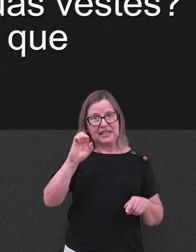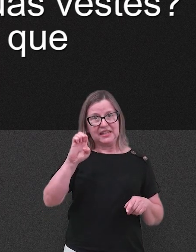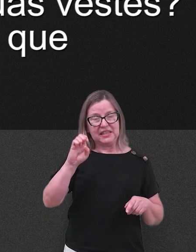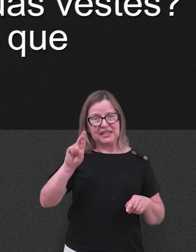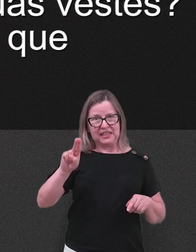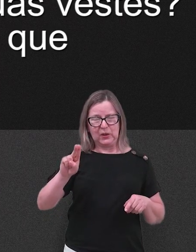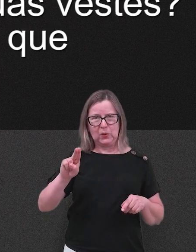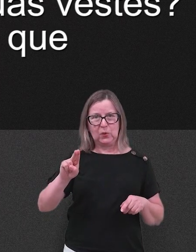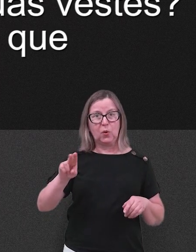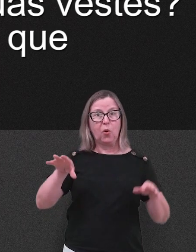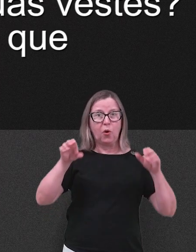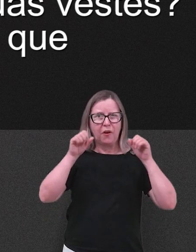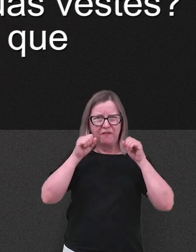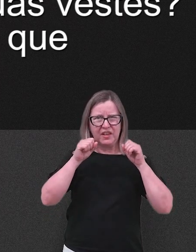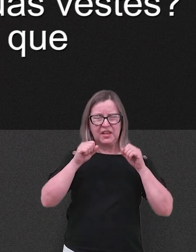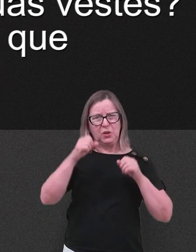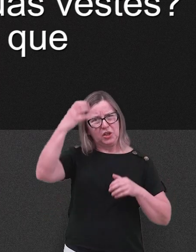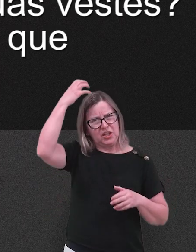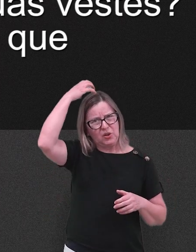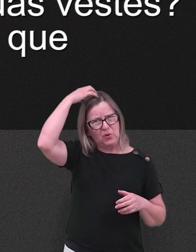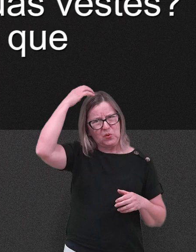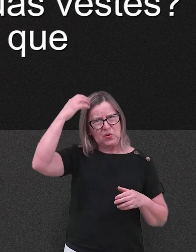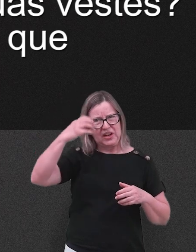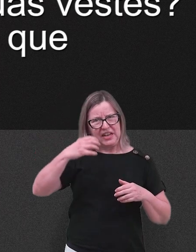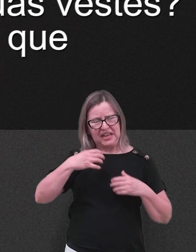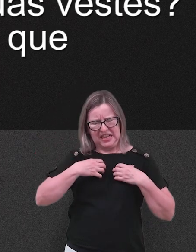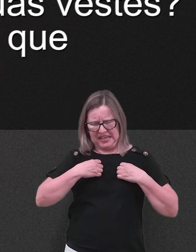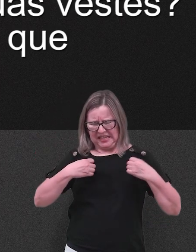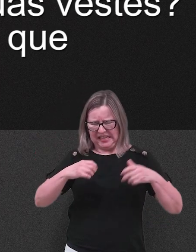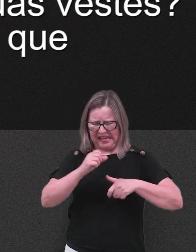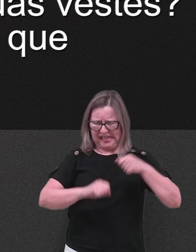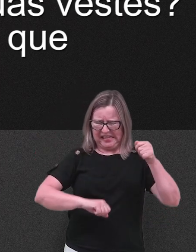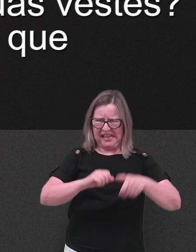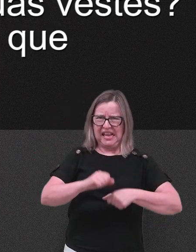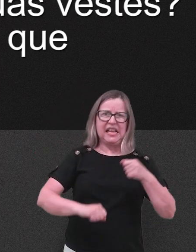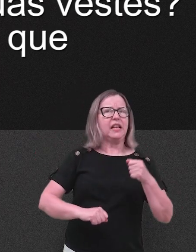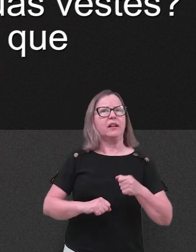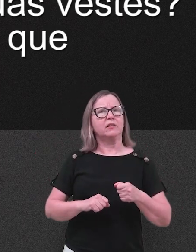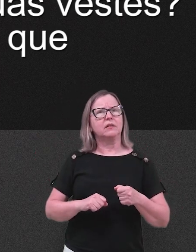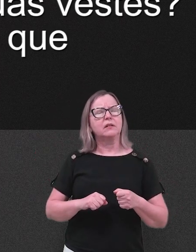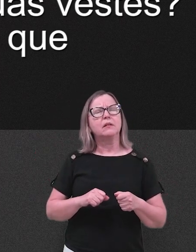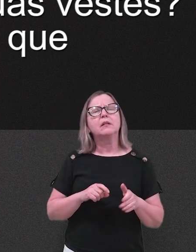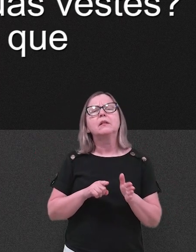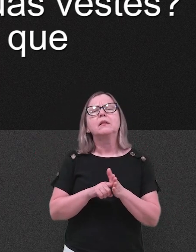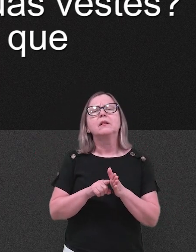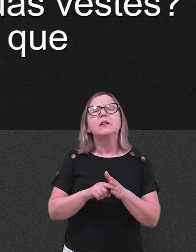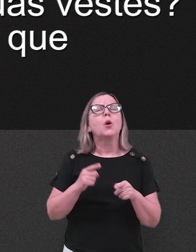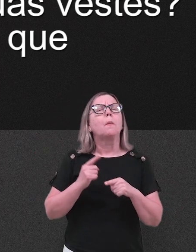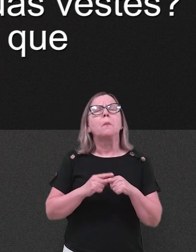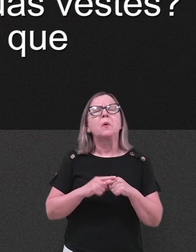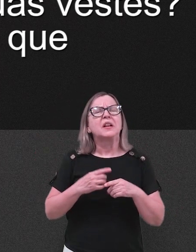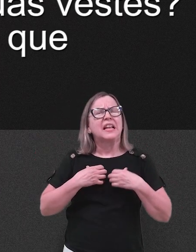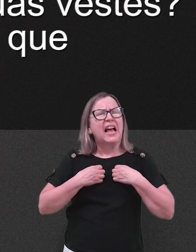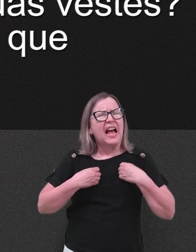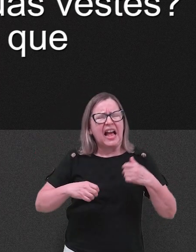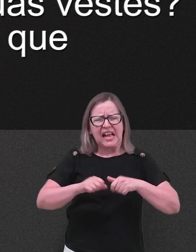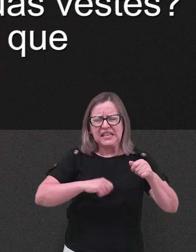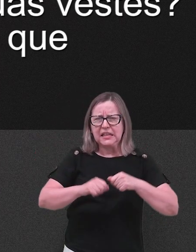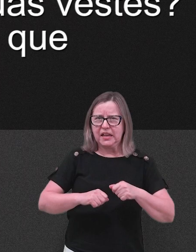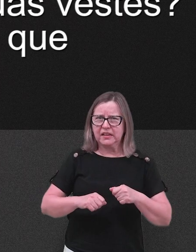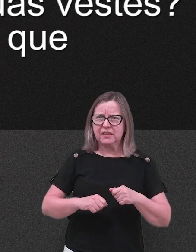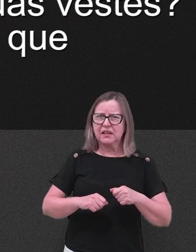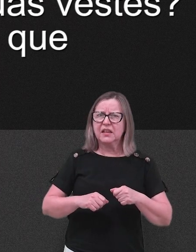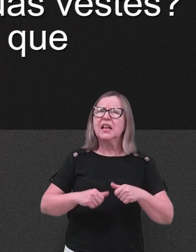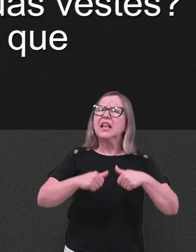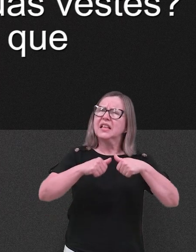rasgara as suas vestes, mandou dizer ao rei, por que rasgaste as tuas vestes? Deixai-o vir a mim,